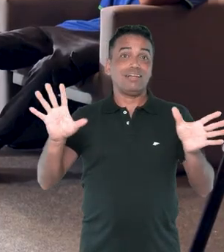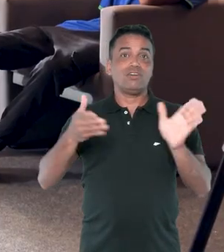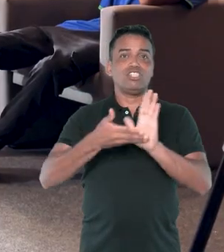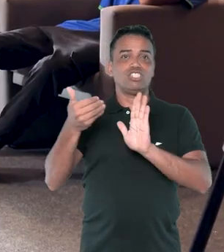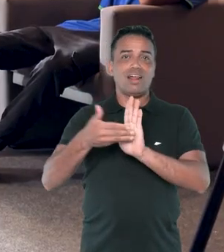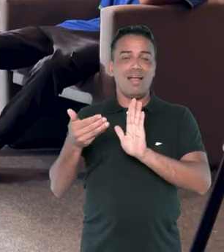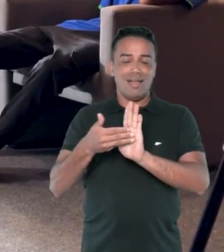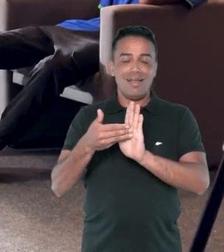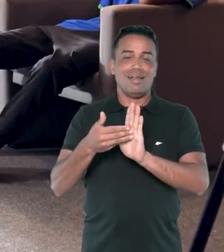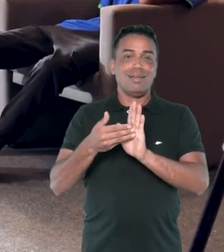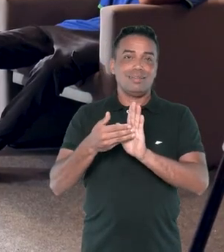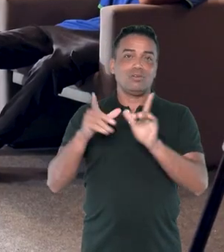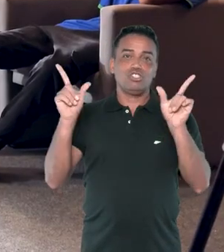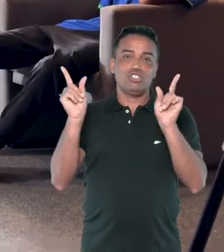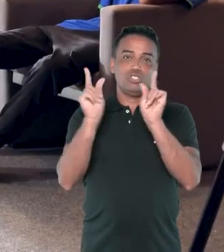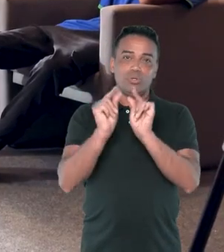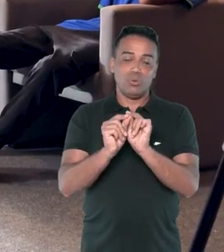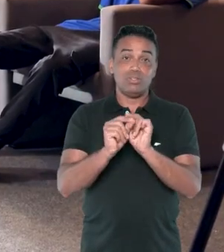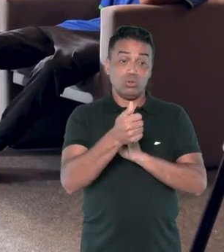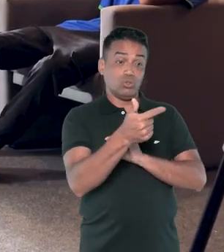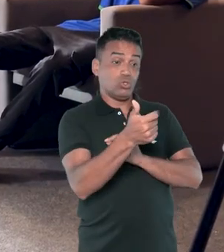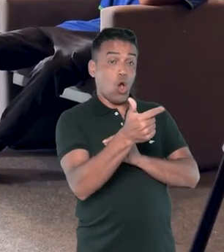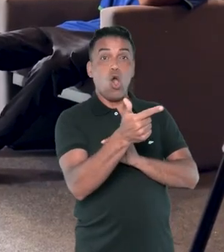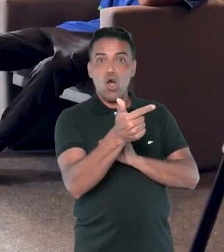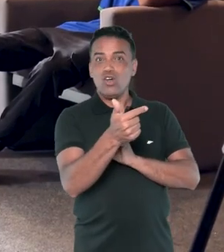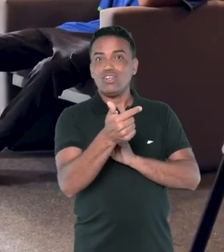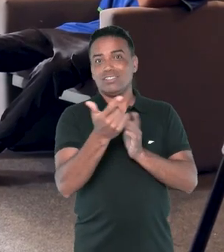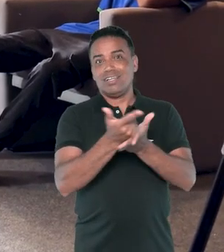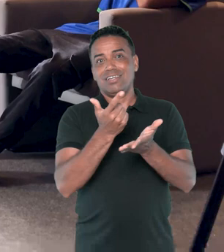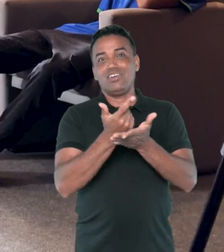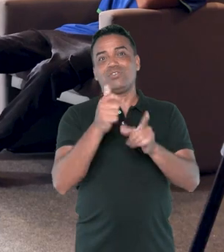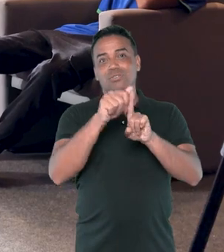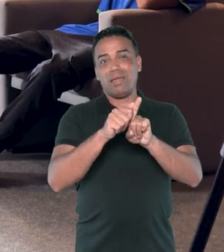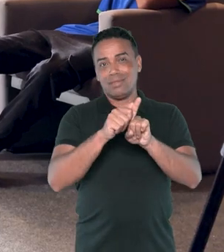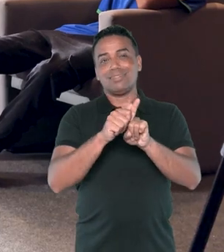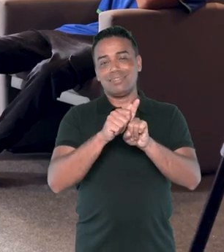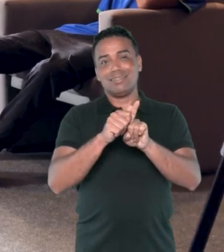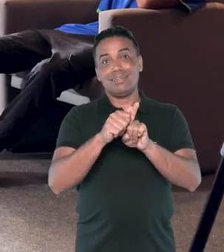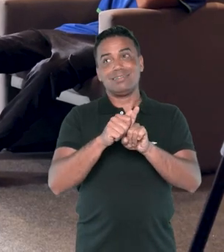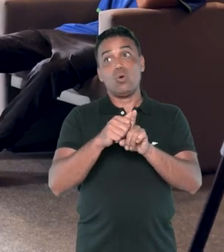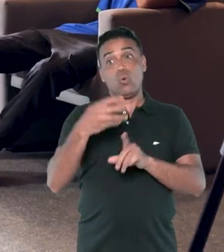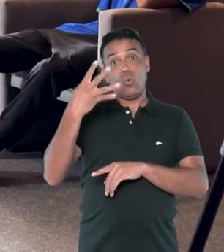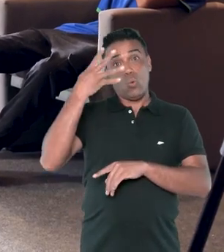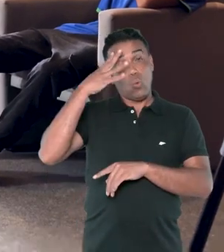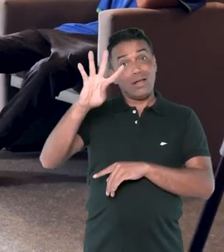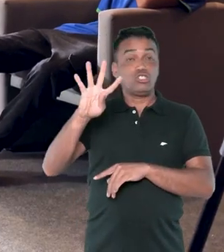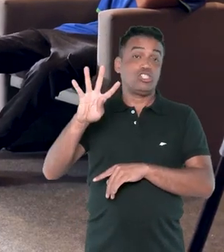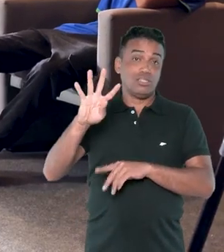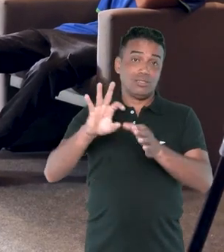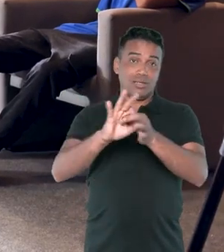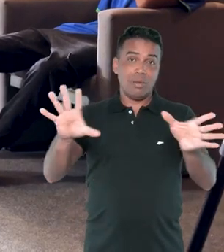prisão. Então, podem ler até 12 livros por ano. Então, são 48 dias. Para quem fica anos e anos preso, 4 dias é muita coisa, né? 4 dias de